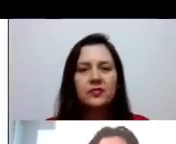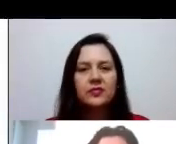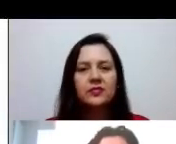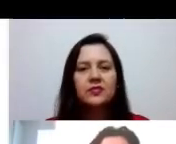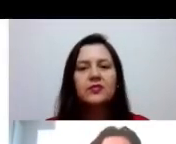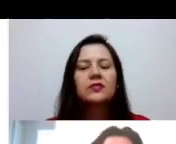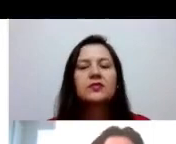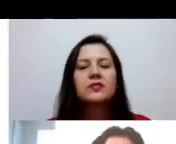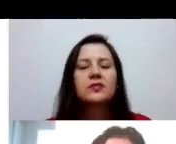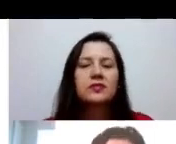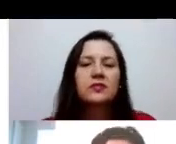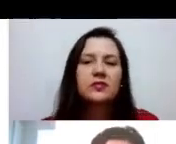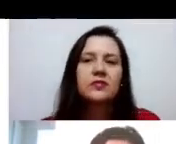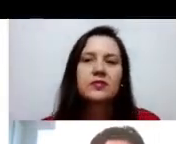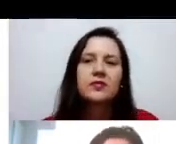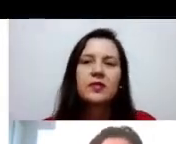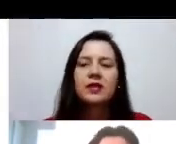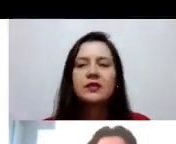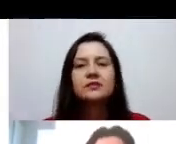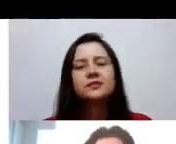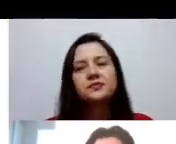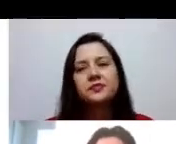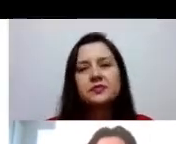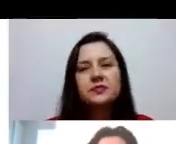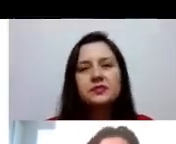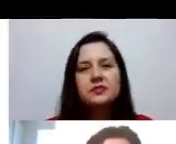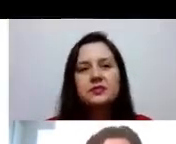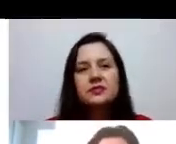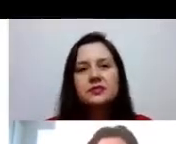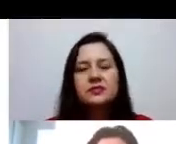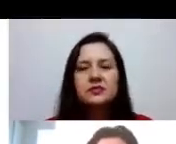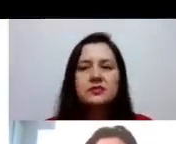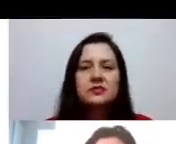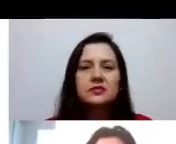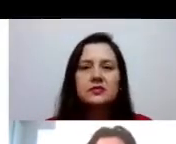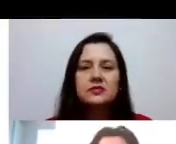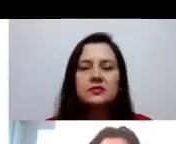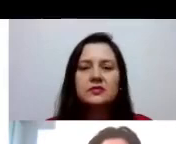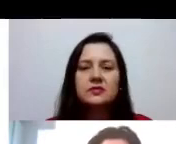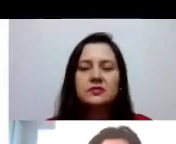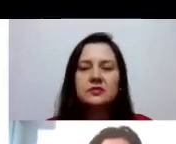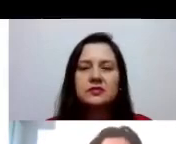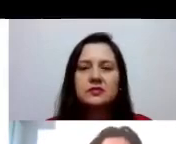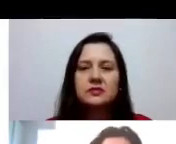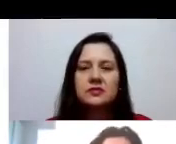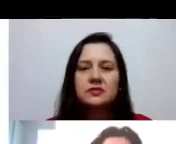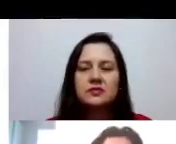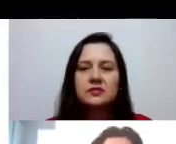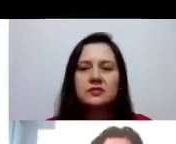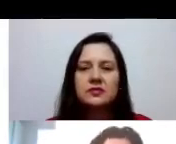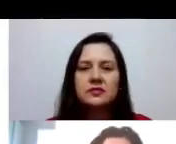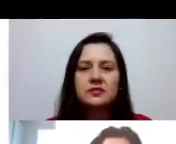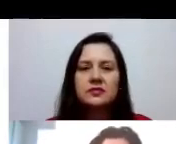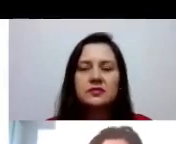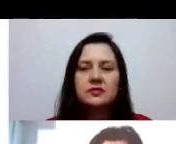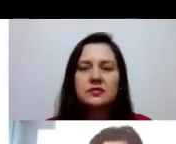Um outro é da autotutela. A autotutela, ela se justifica para garantir à administração a defesa da